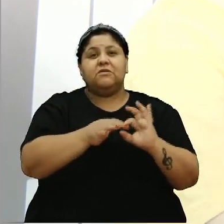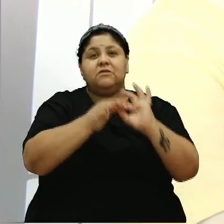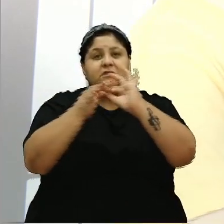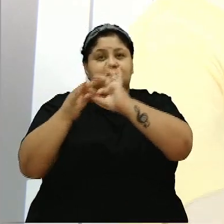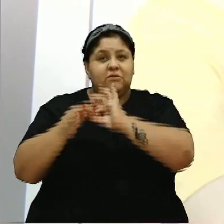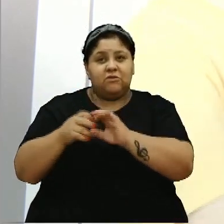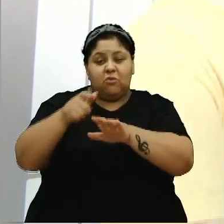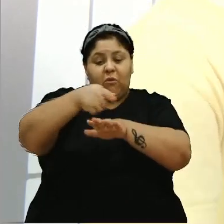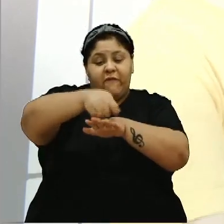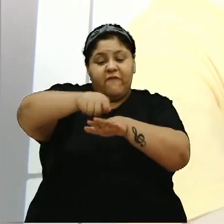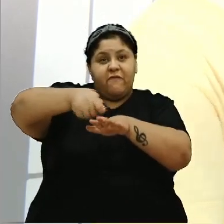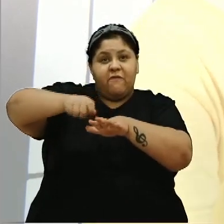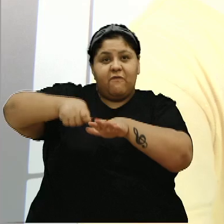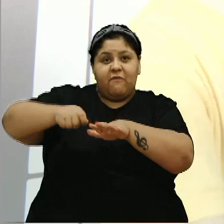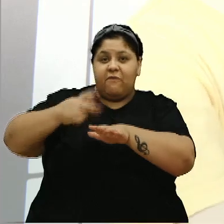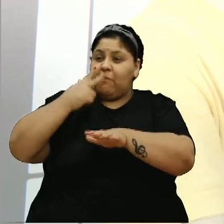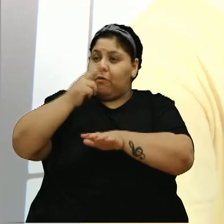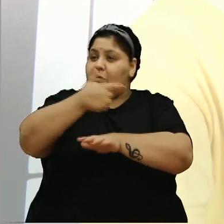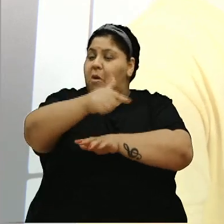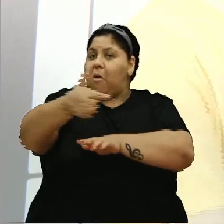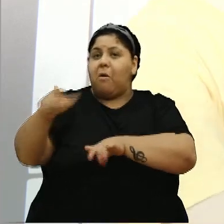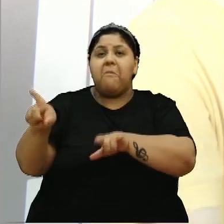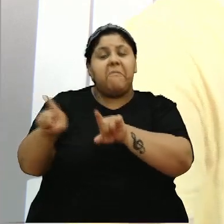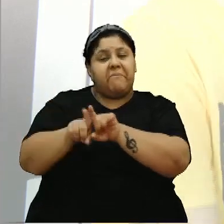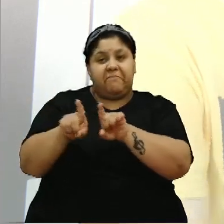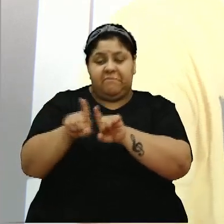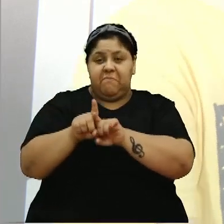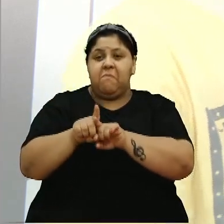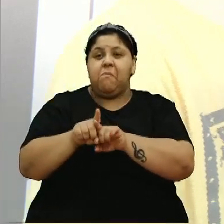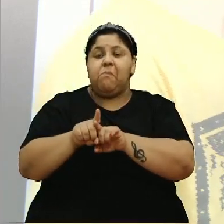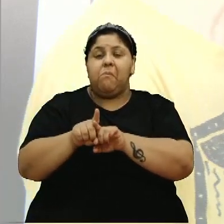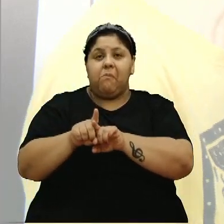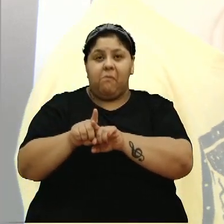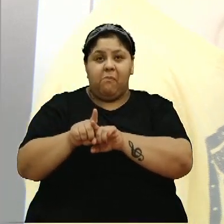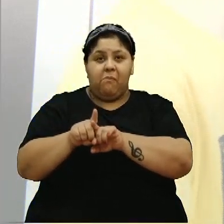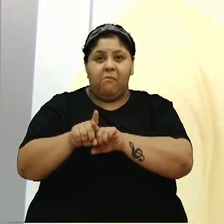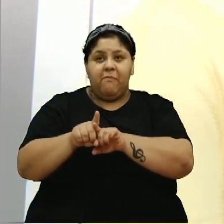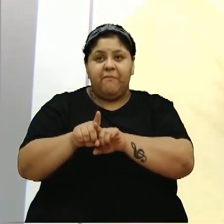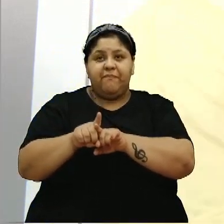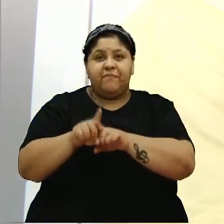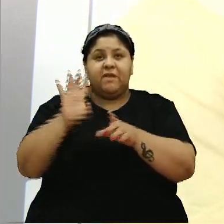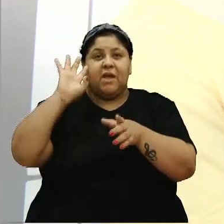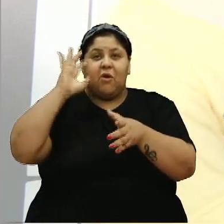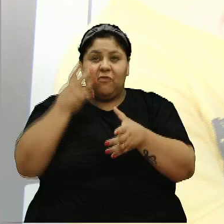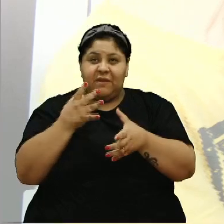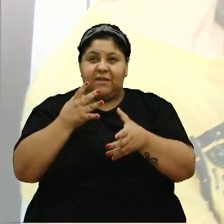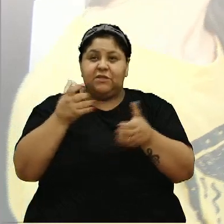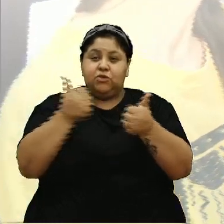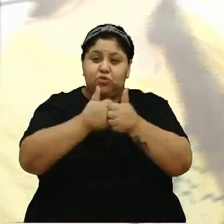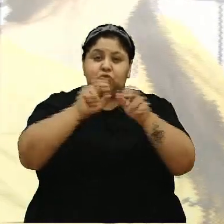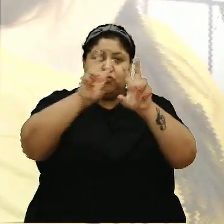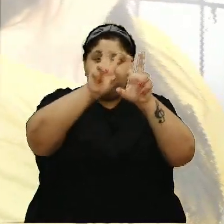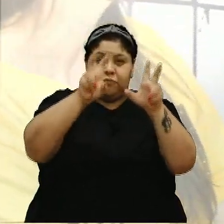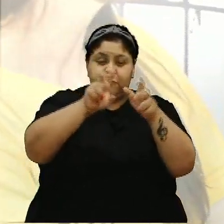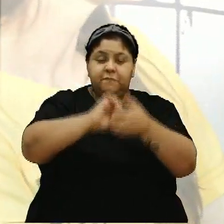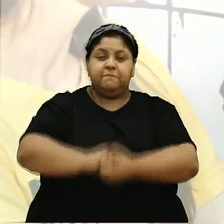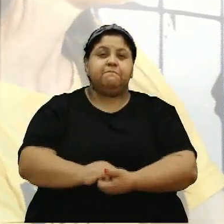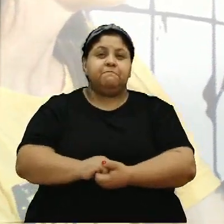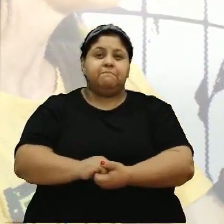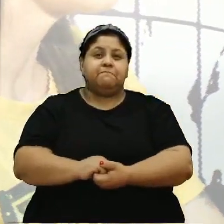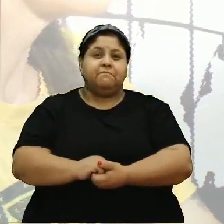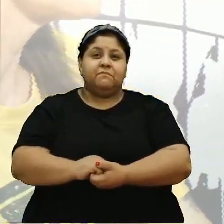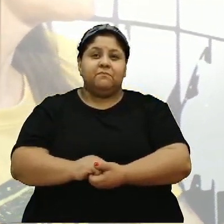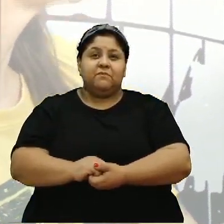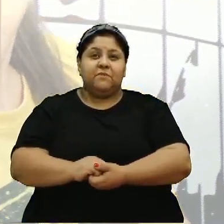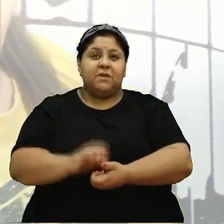as fake news, como tantas outras questões aí que estão ao redor desse assunto. Né? Também vendo que isso não é uma prerrogativa só